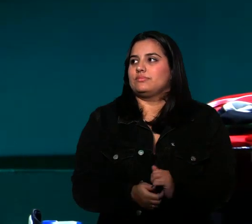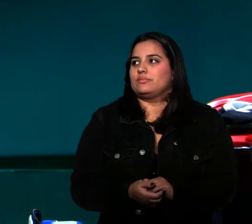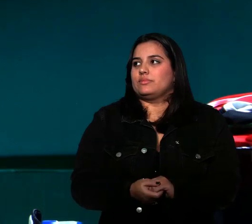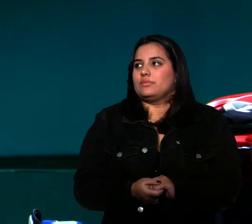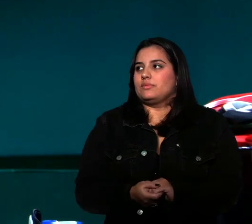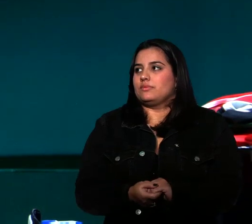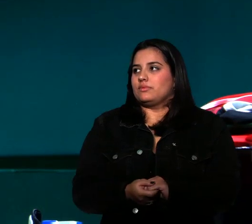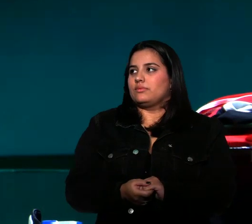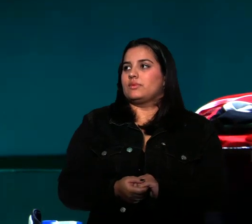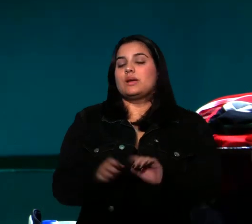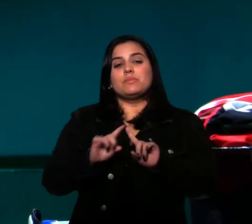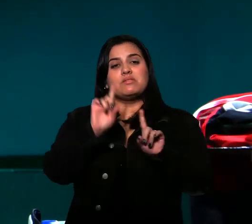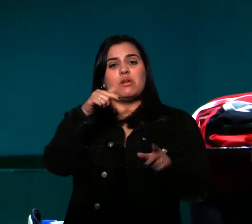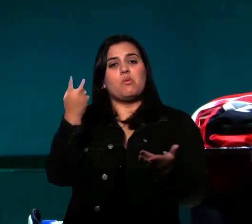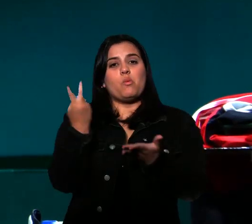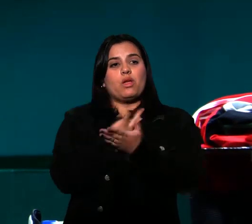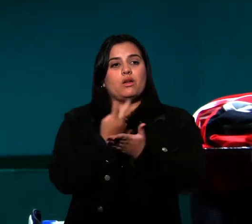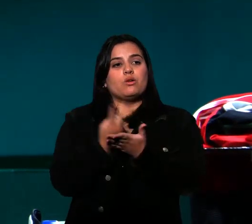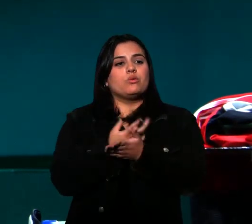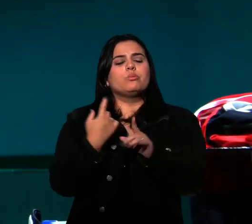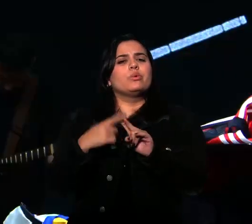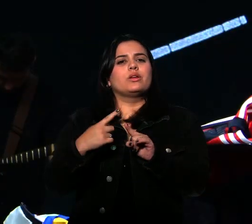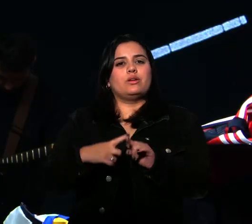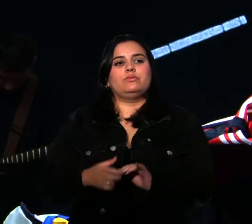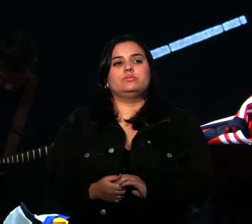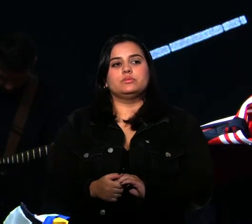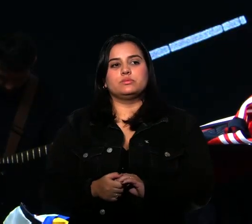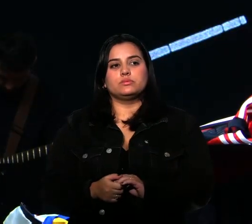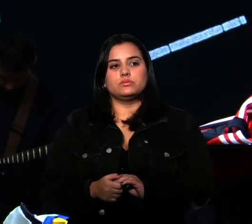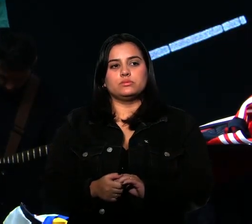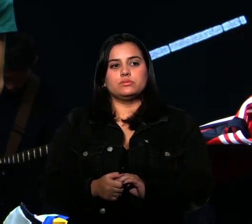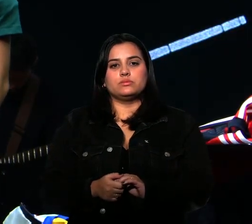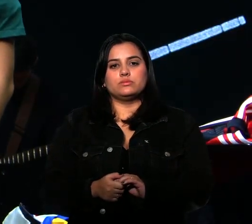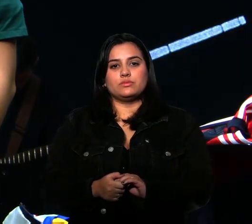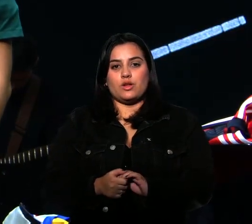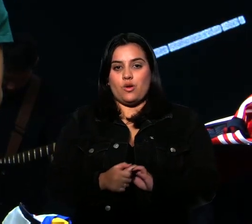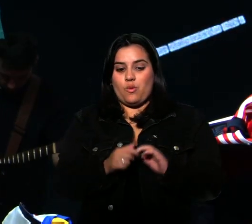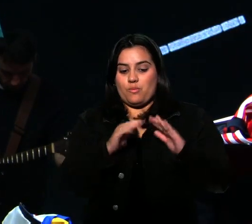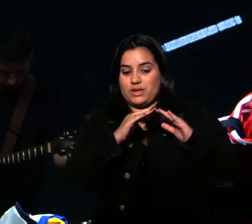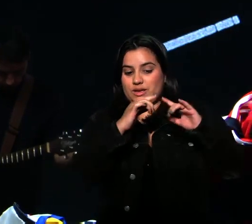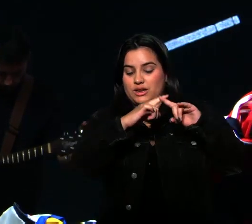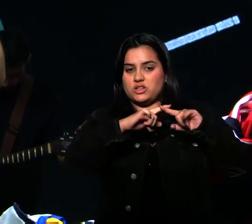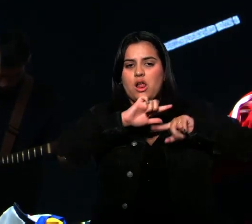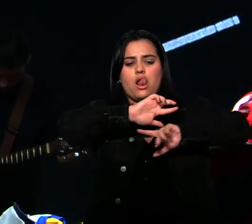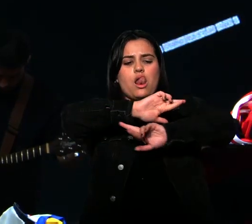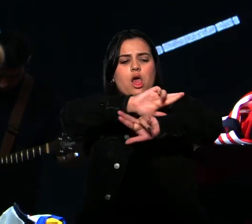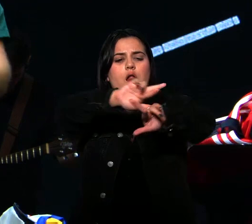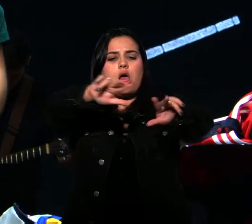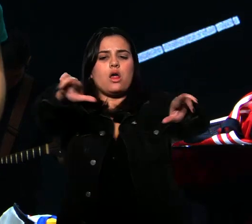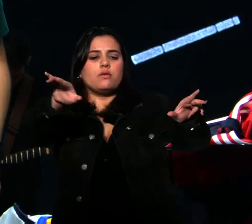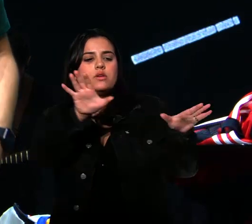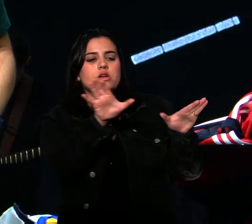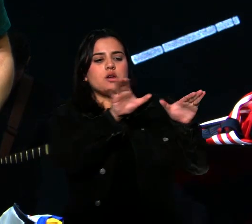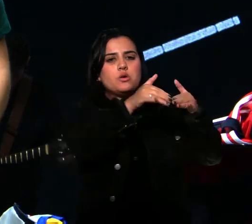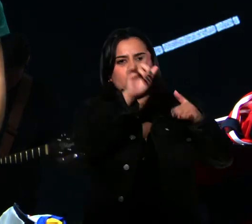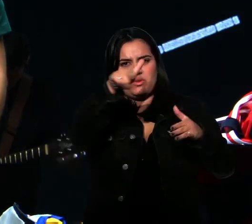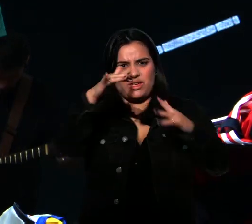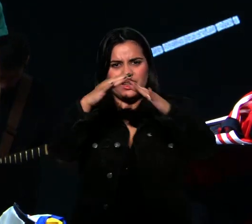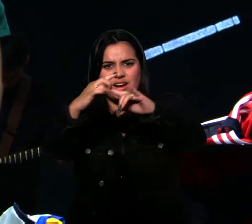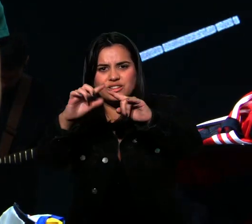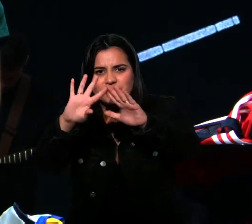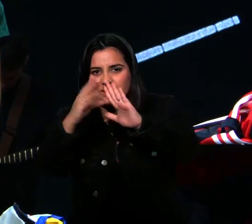Mas isso também é um erro. Sabe por quê? Uma igreja com vários times não é uma igreja.